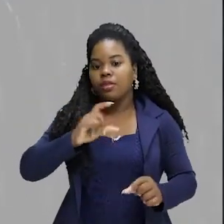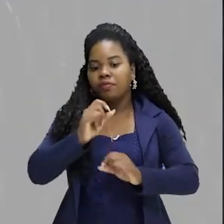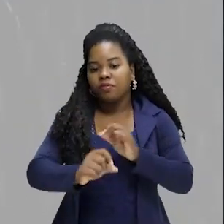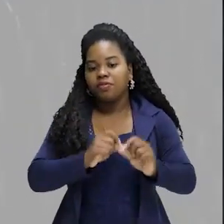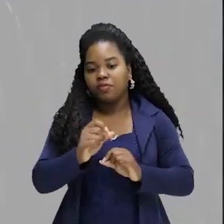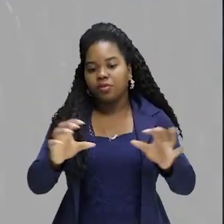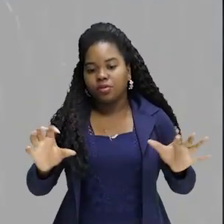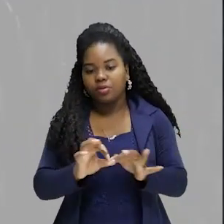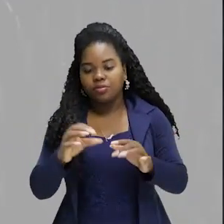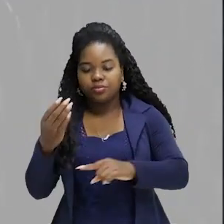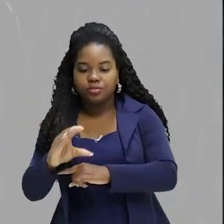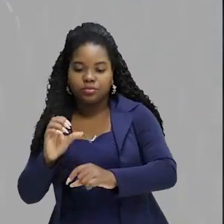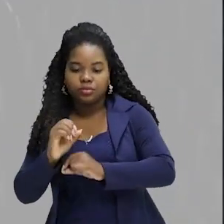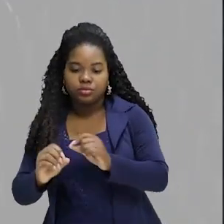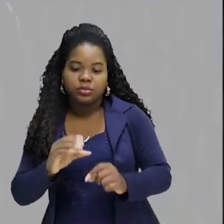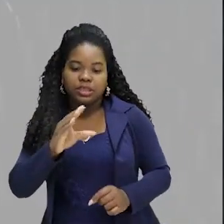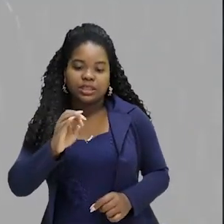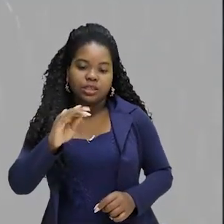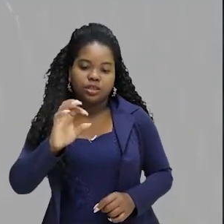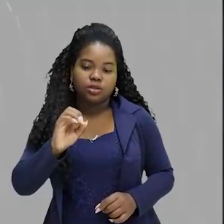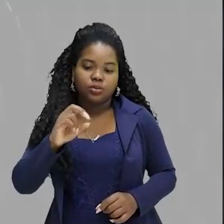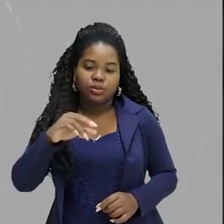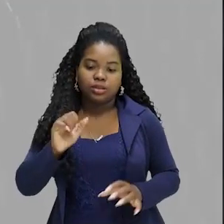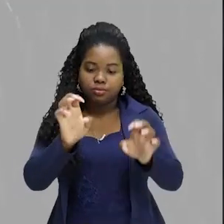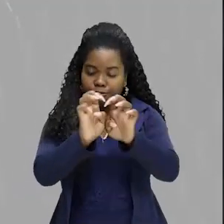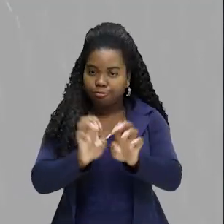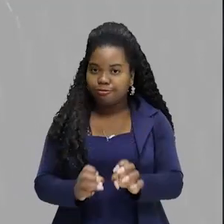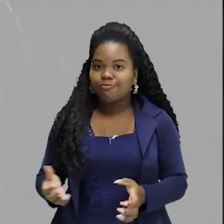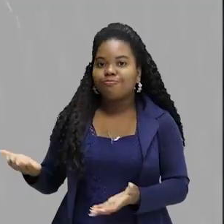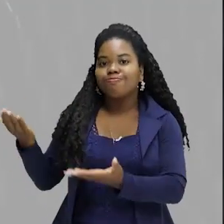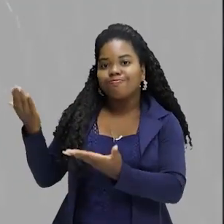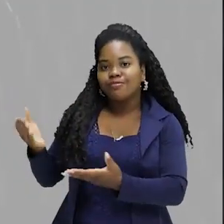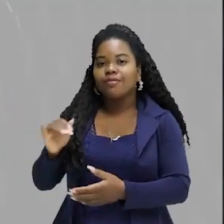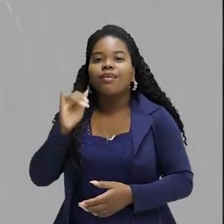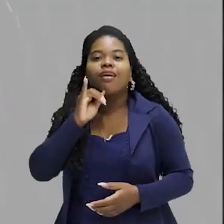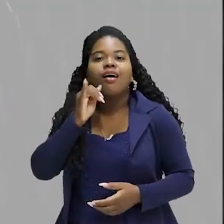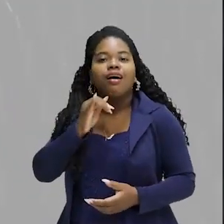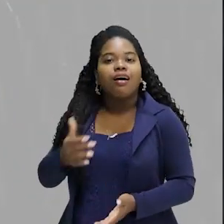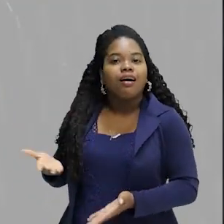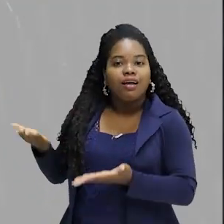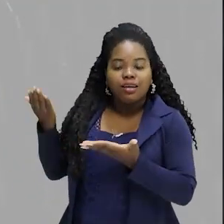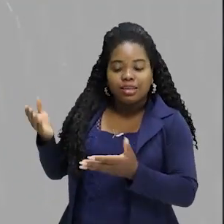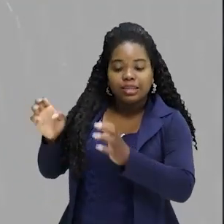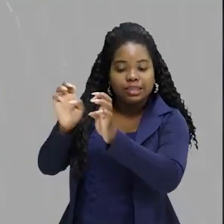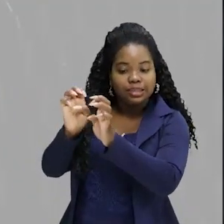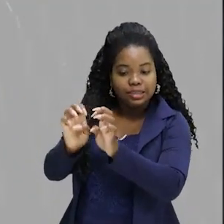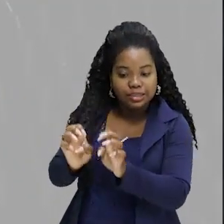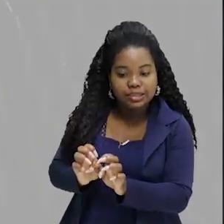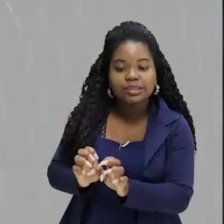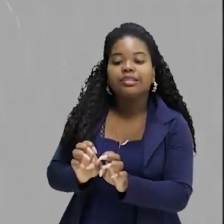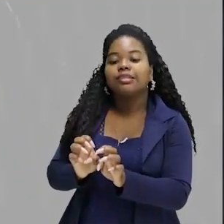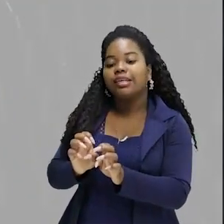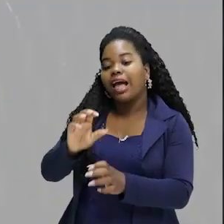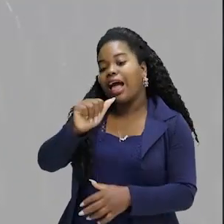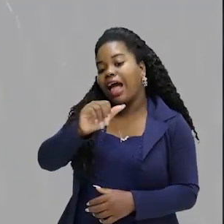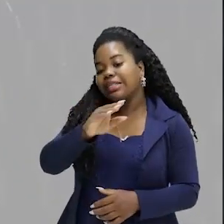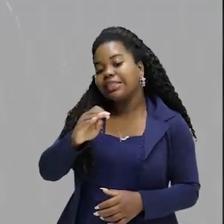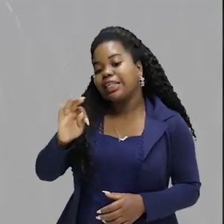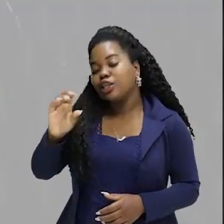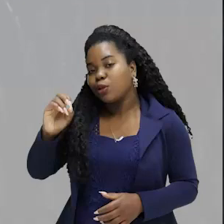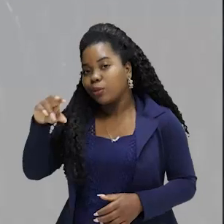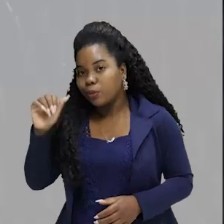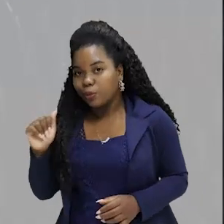uma cetona. Esse exemplo aqui é a estrutura da acetona.